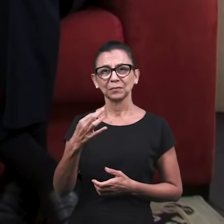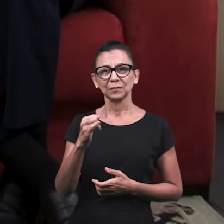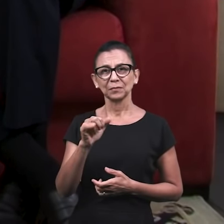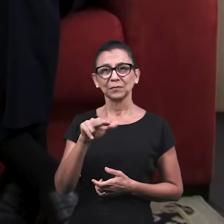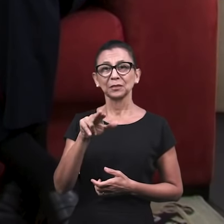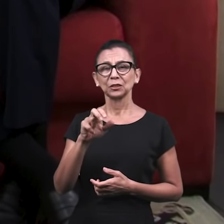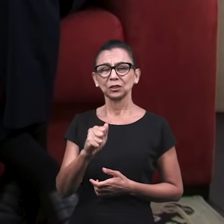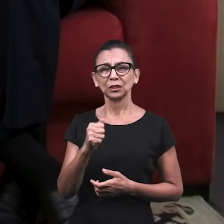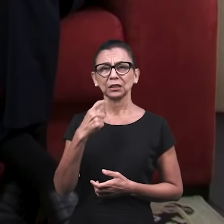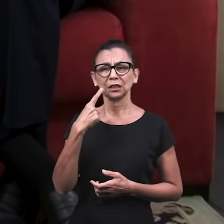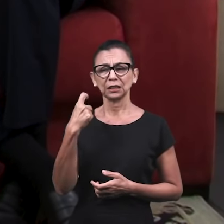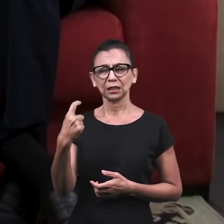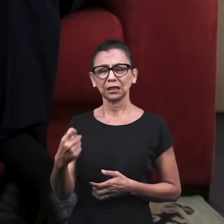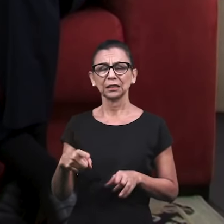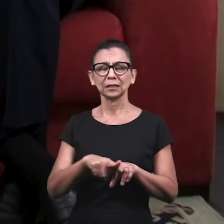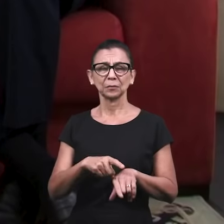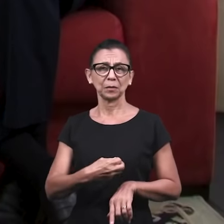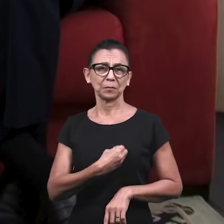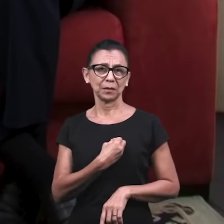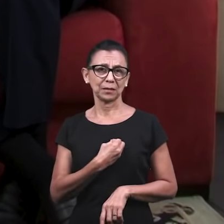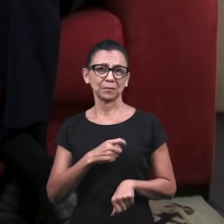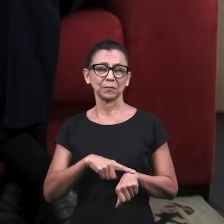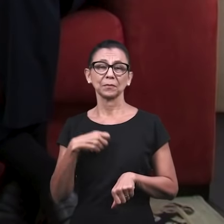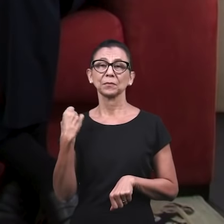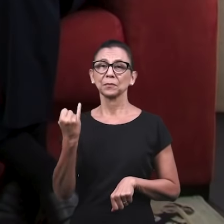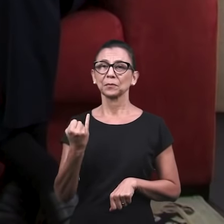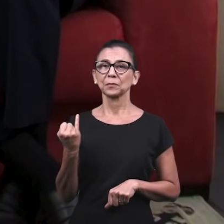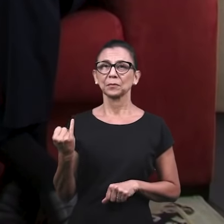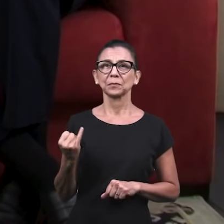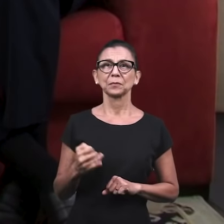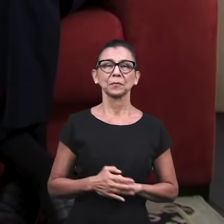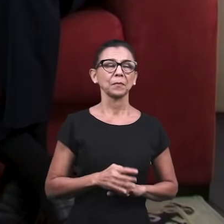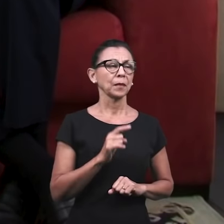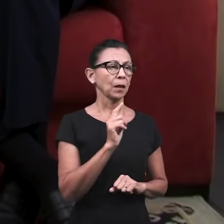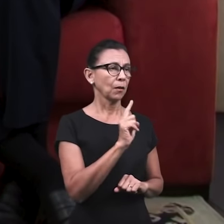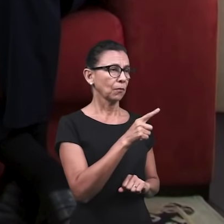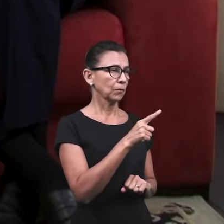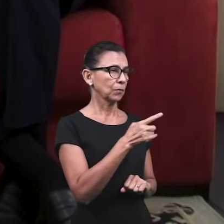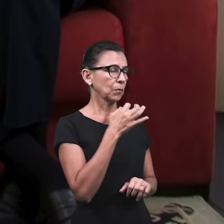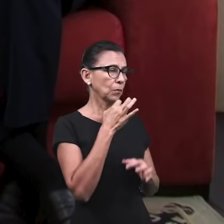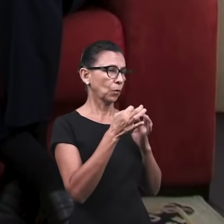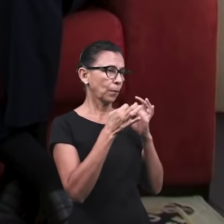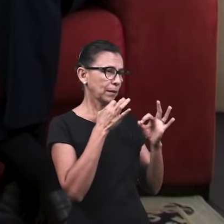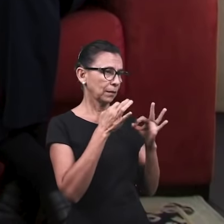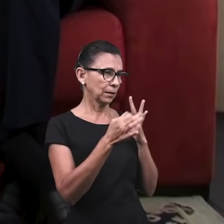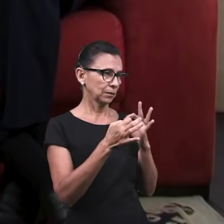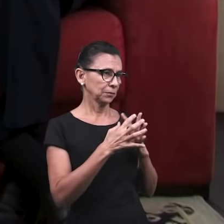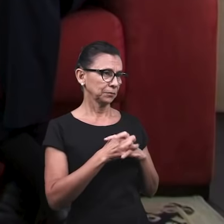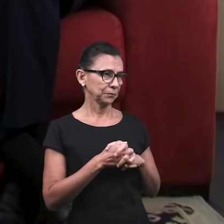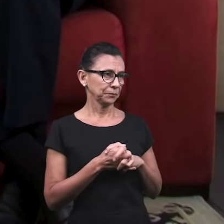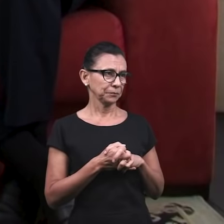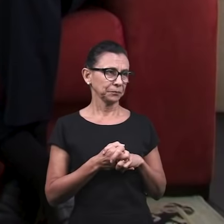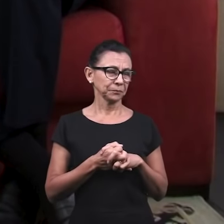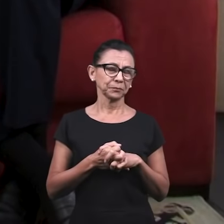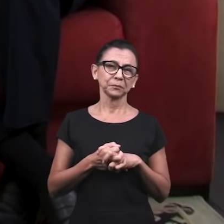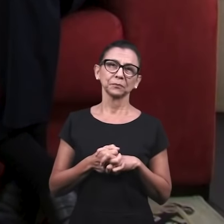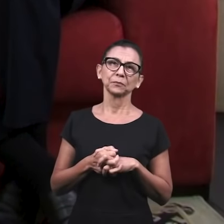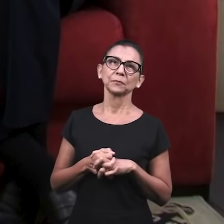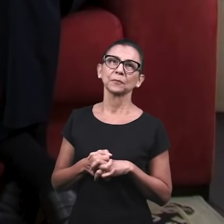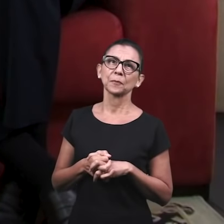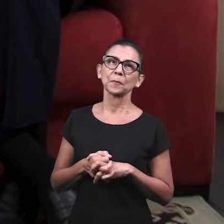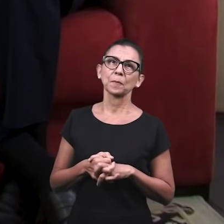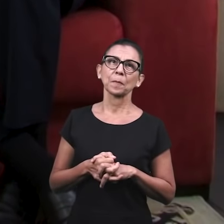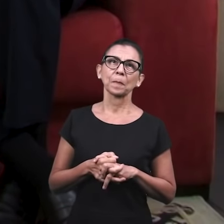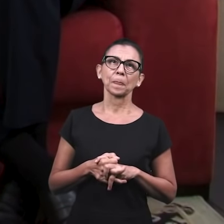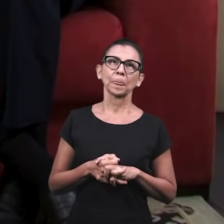em participarem deste momento tão importante para nós. Márcio, você tem algum comentário a fazer acerca dessas participações?